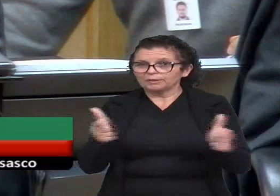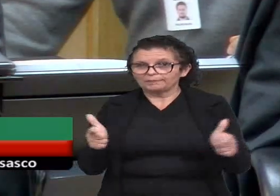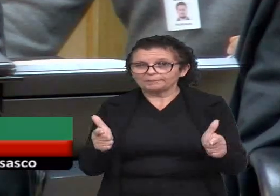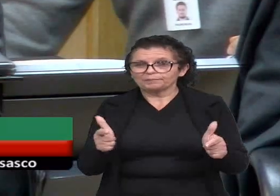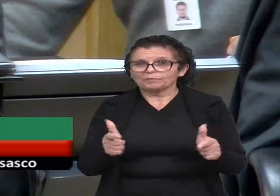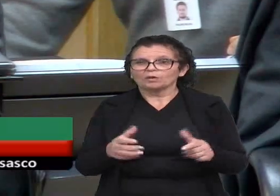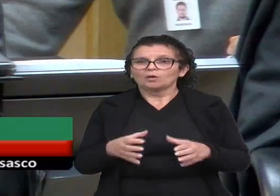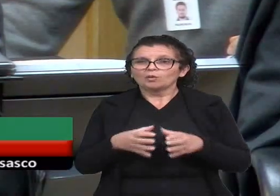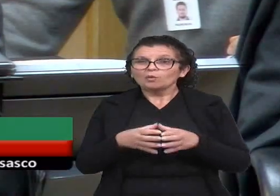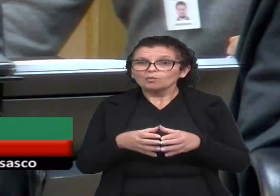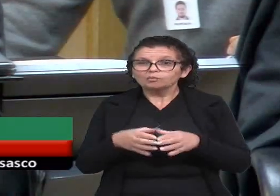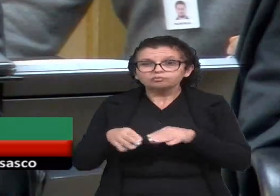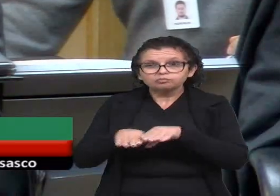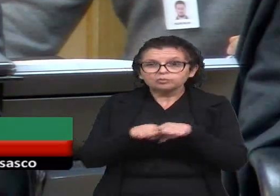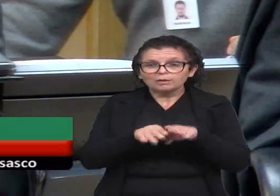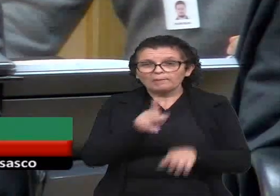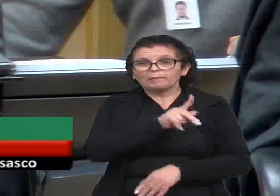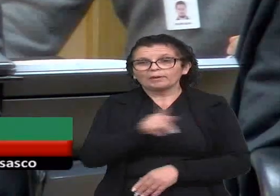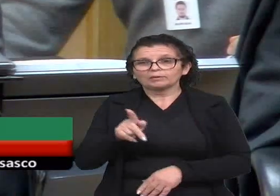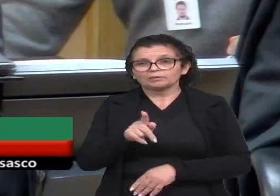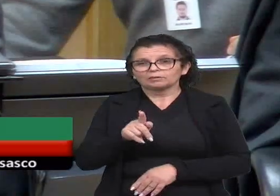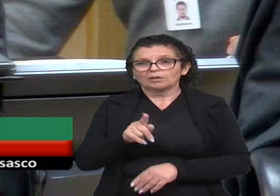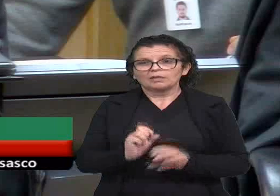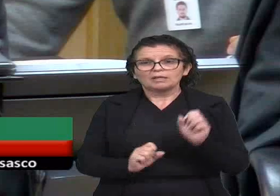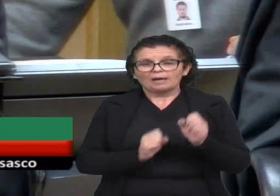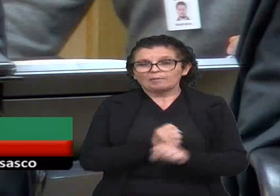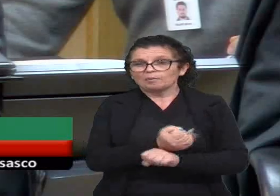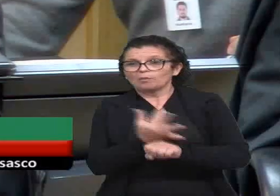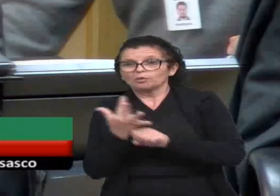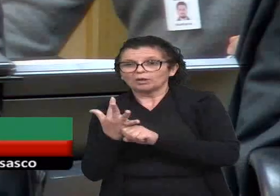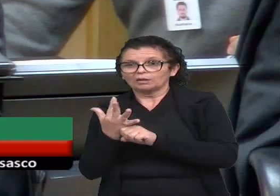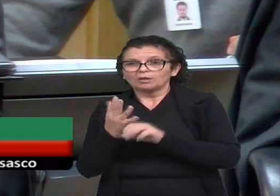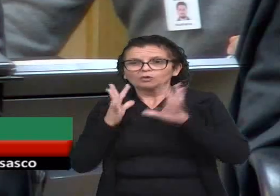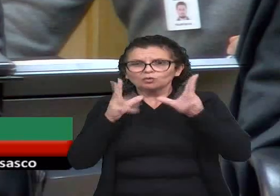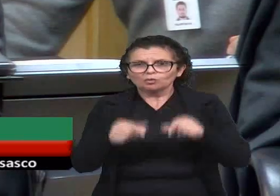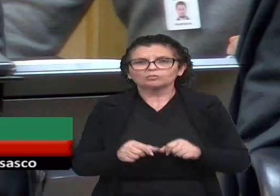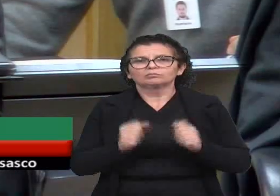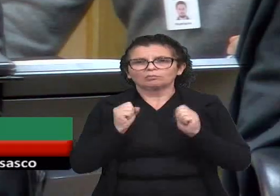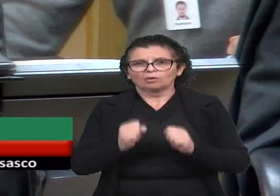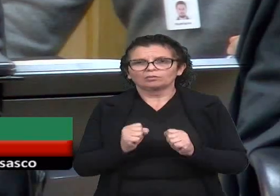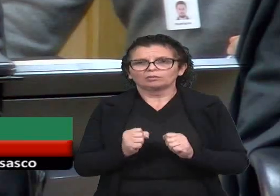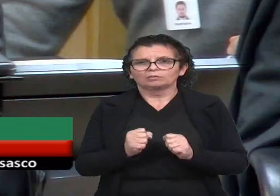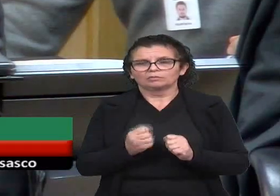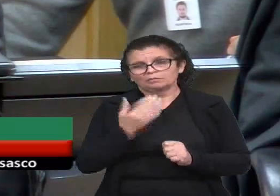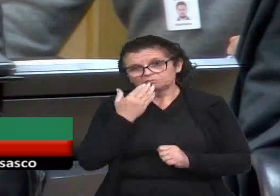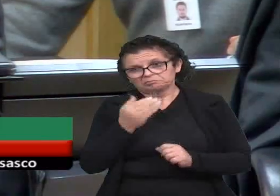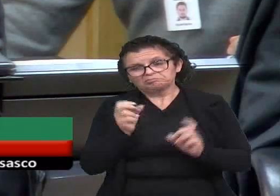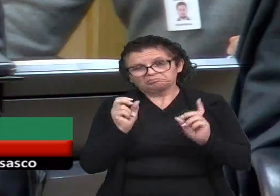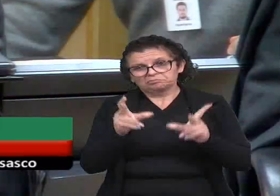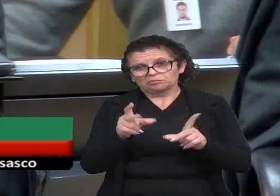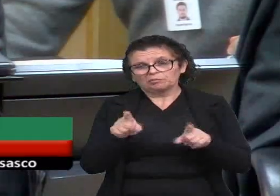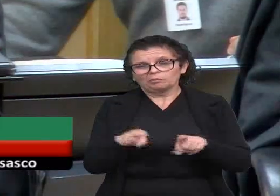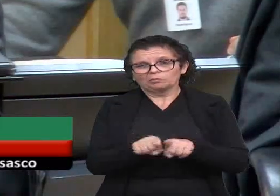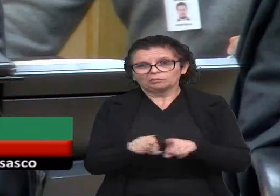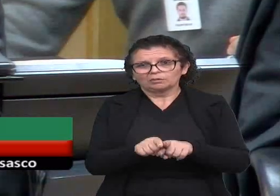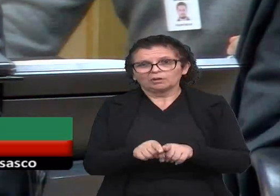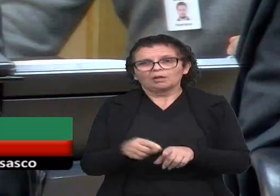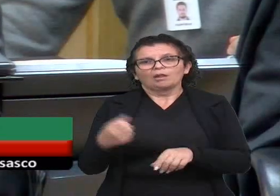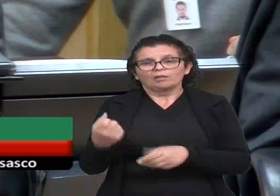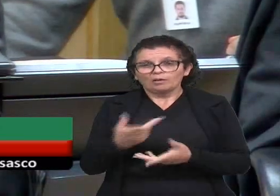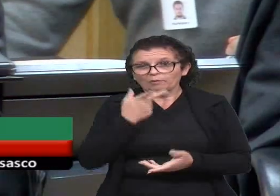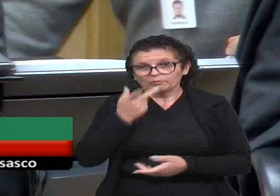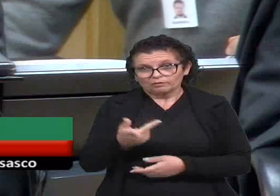Aqui é uma presidência democrática. A fala da vereadora é pertinente. É pertinente porque faz tempo que eu estou